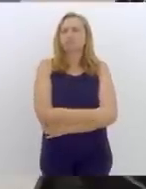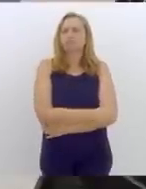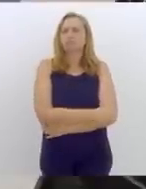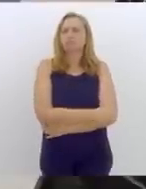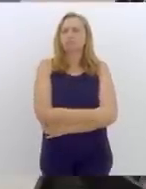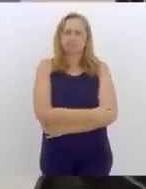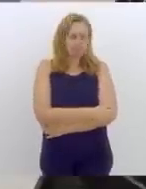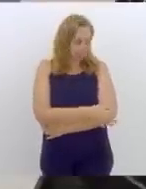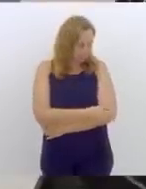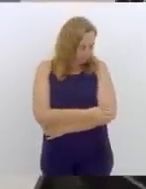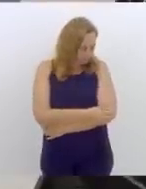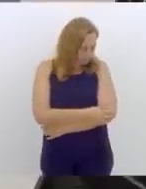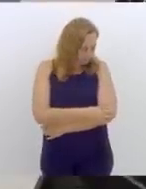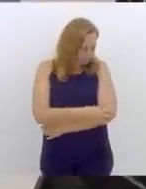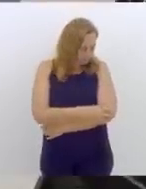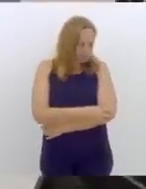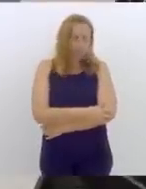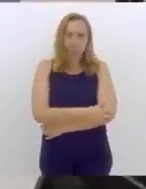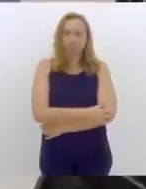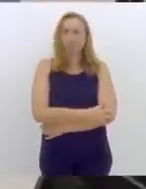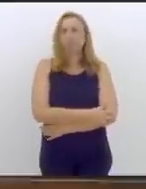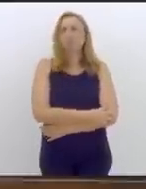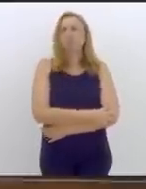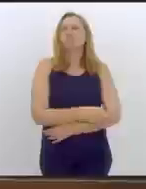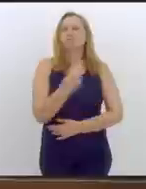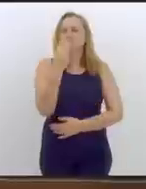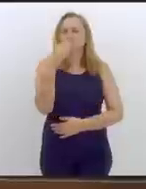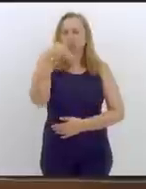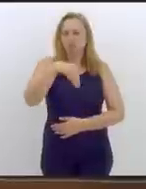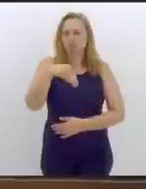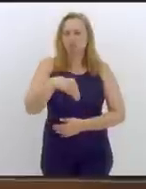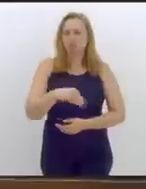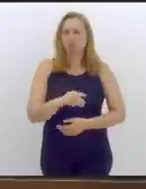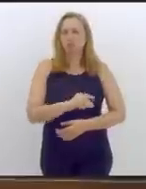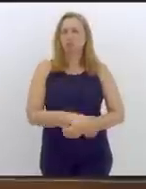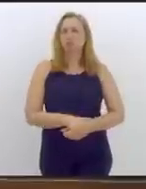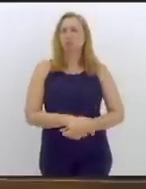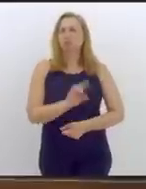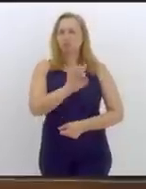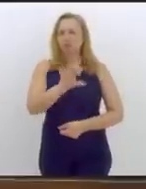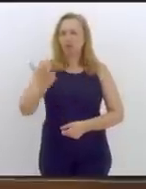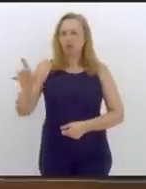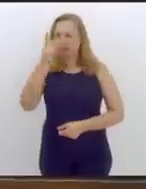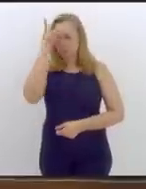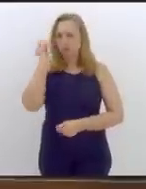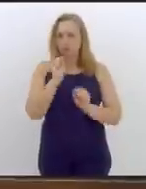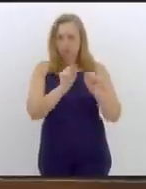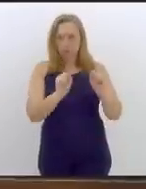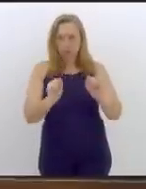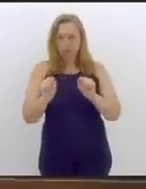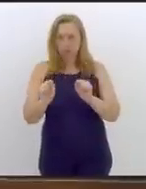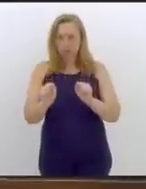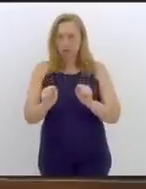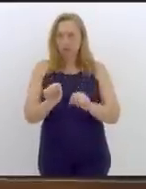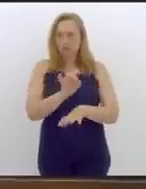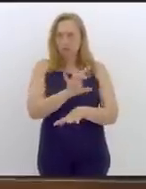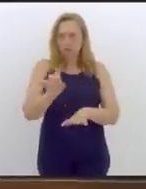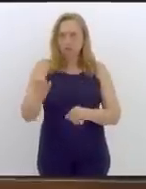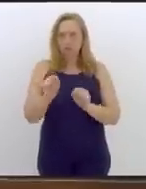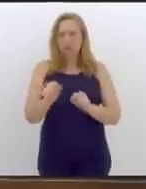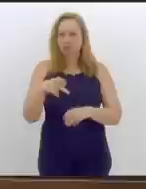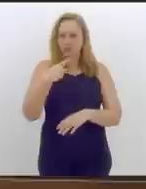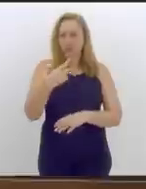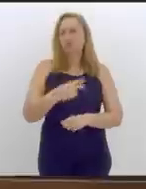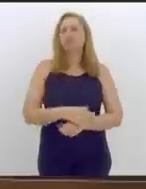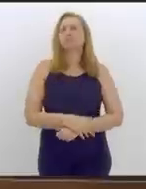Olha só vamos vamos fazer o seguinte eu vou dar três minutos para cada para cada pessoa pode ser para que cada um possa falar